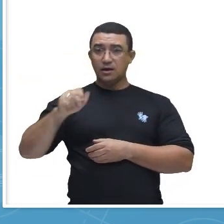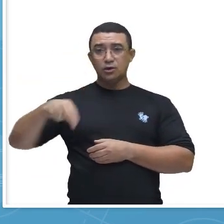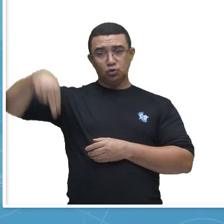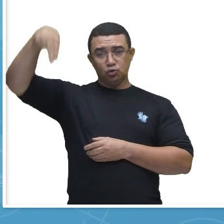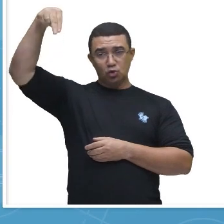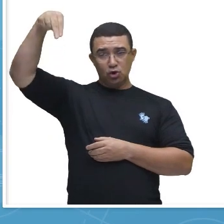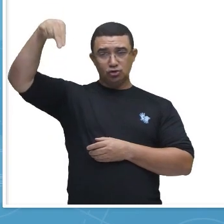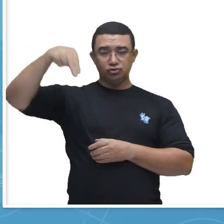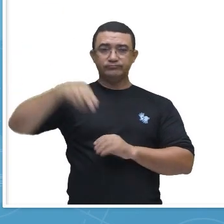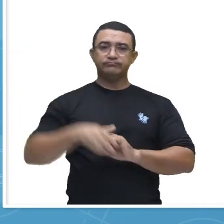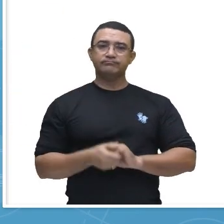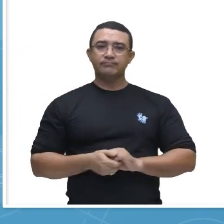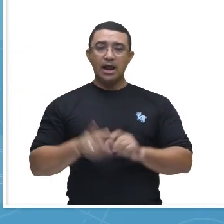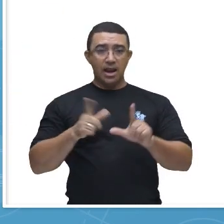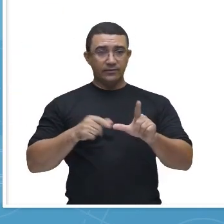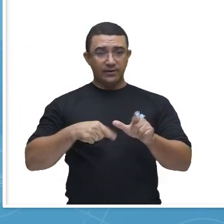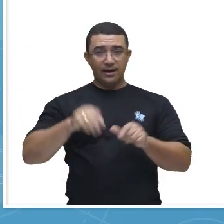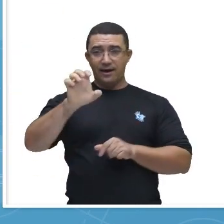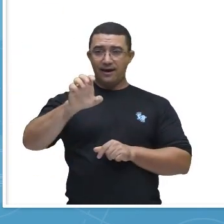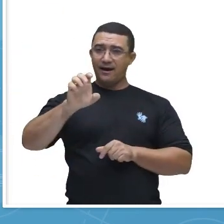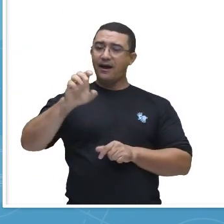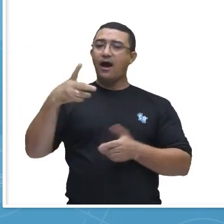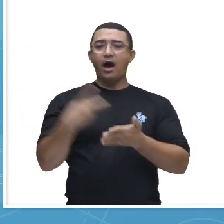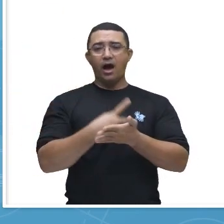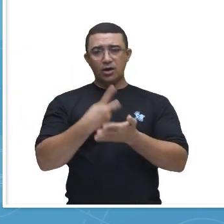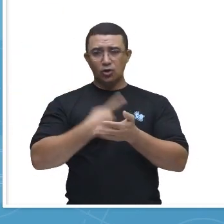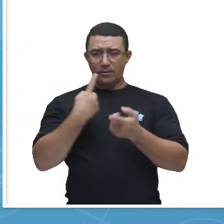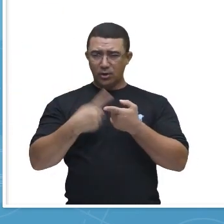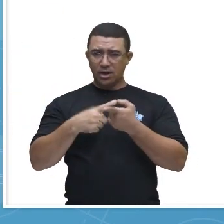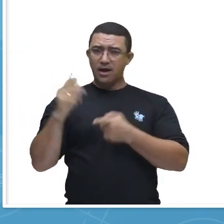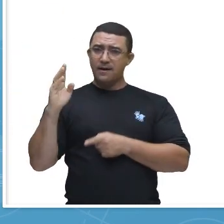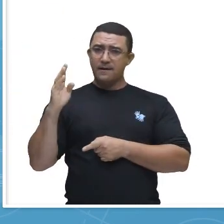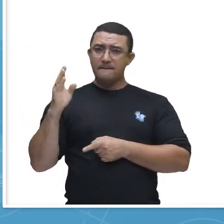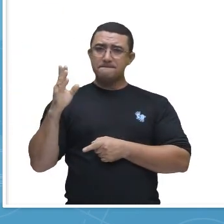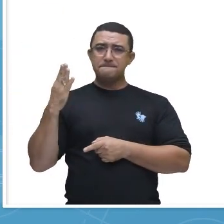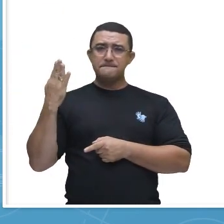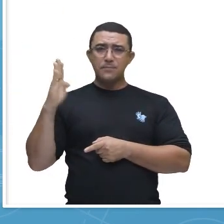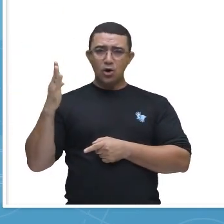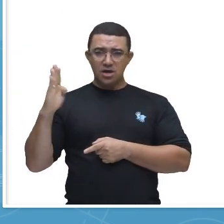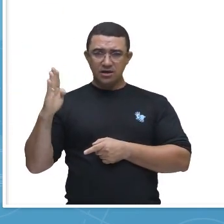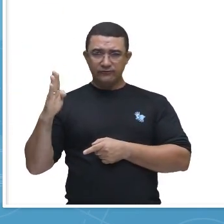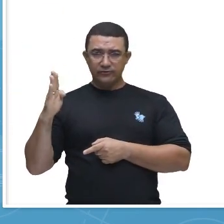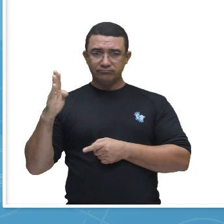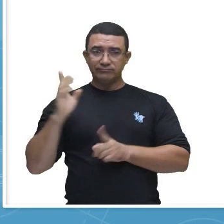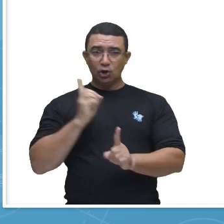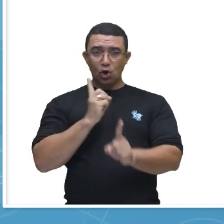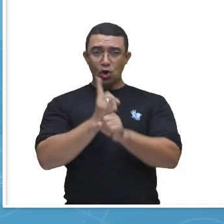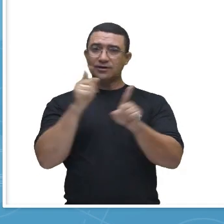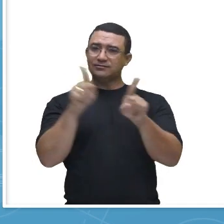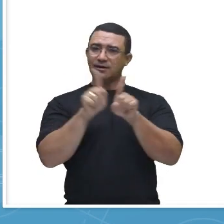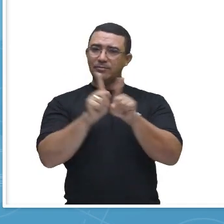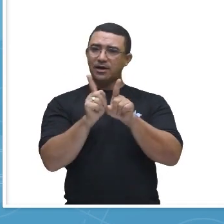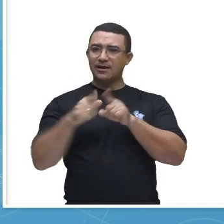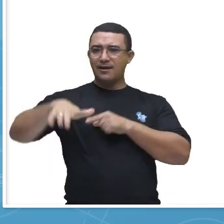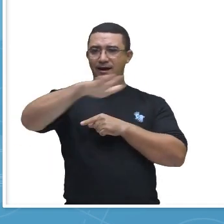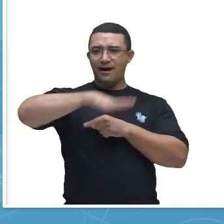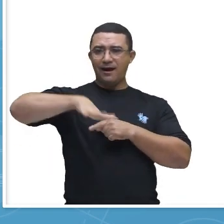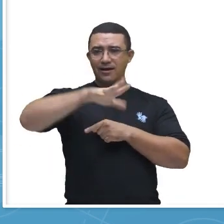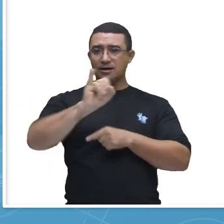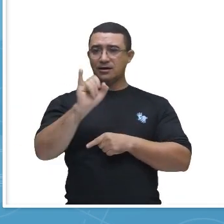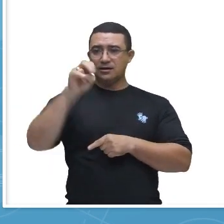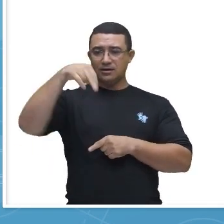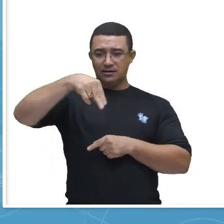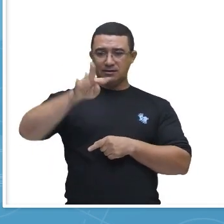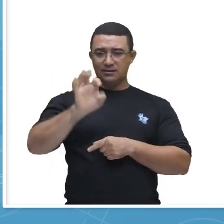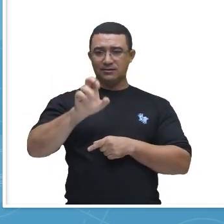a letra E está incorreta. Por quê? Porque a Bolívia, ela encontra-se também na zona